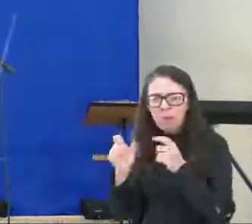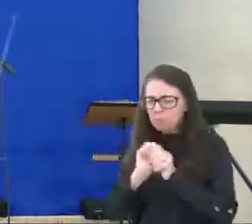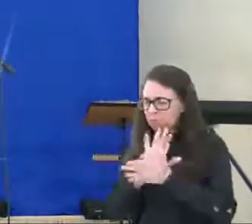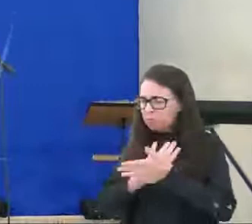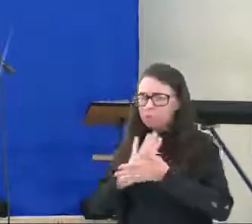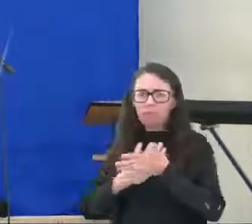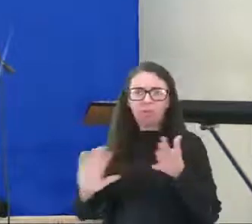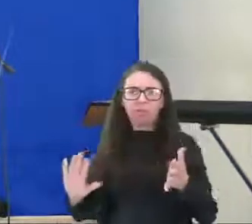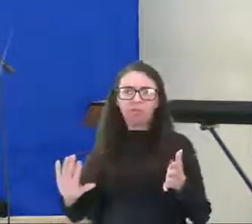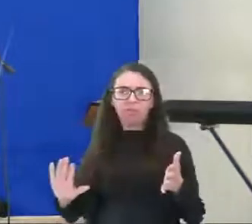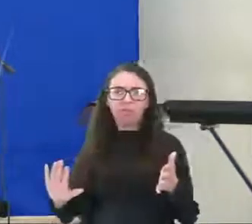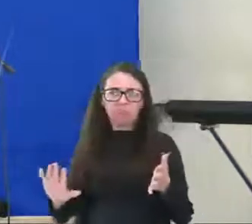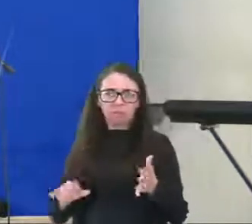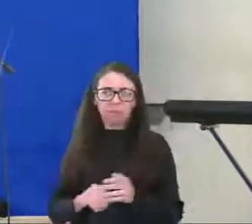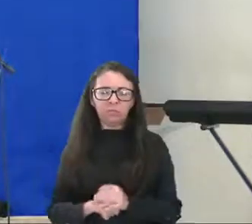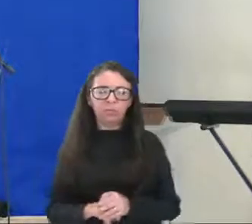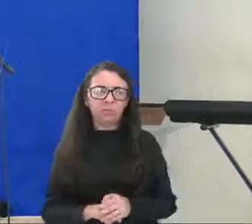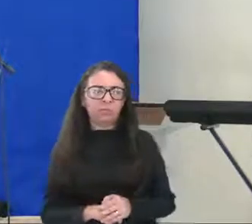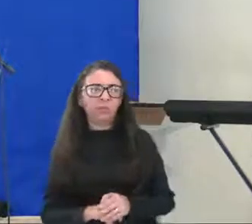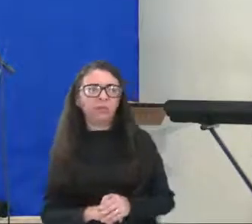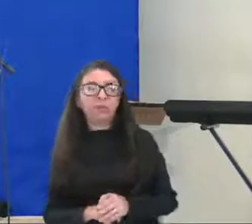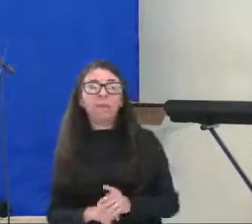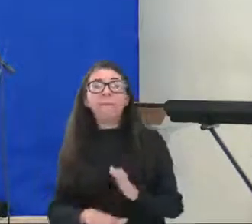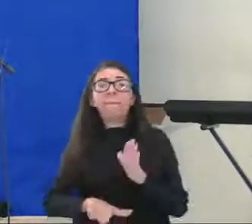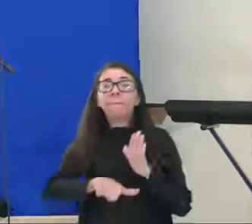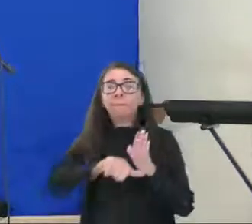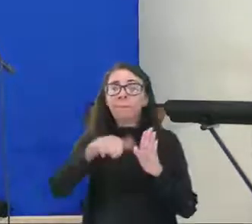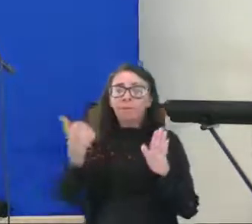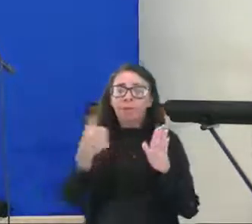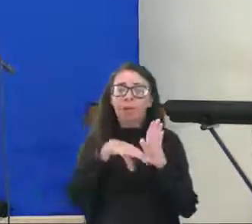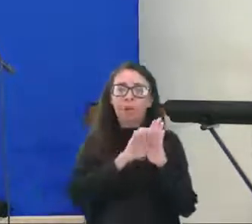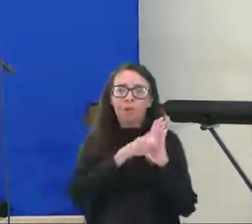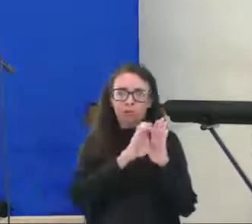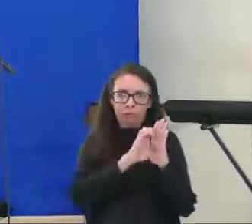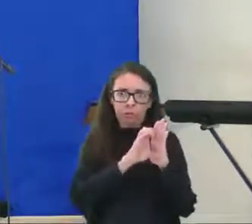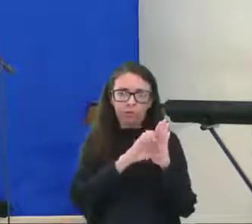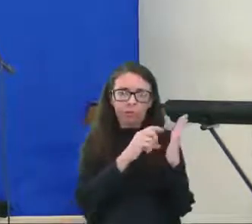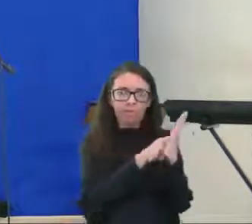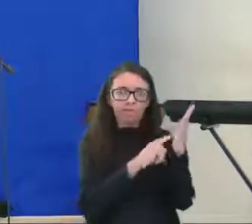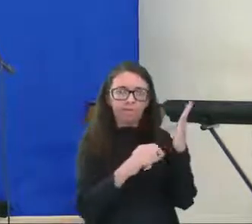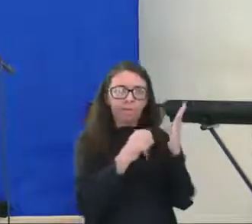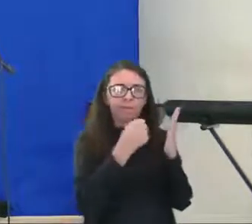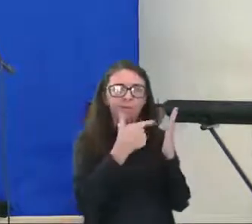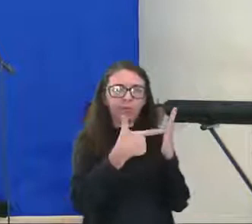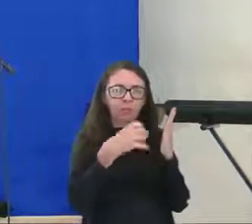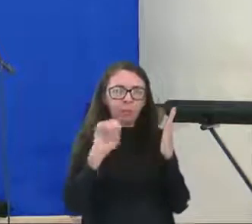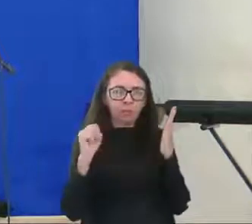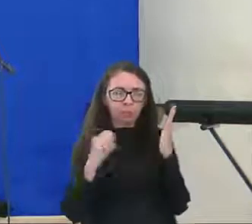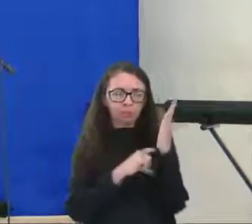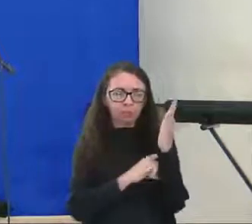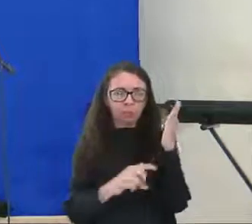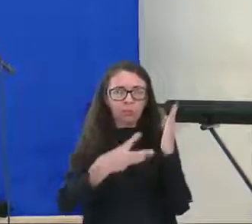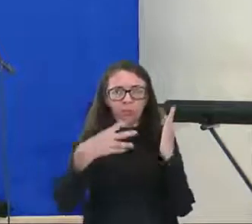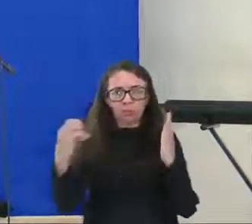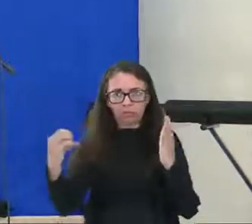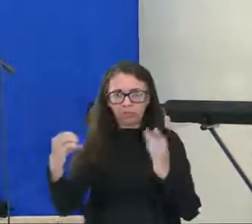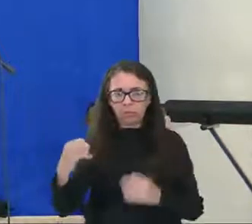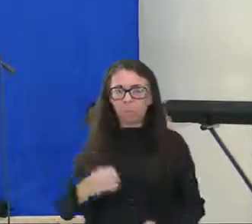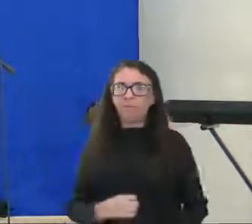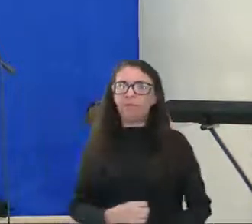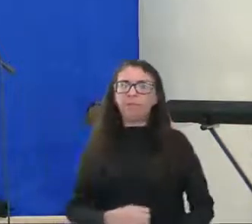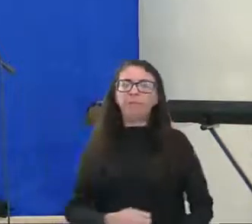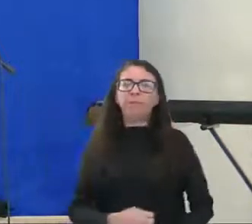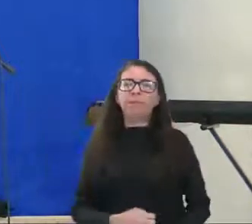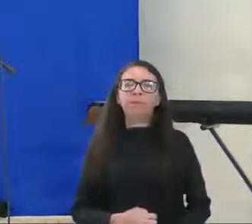28 ao 30. Então, 28. A uns estabeleceu Deus na igreja, primeiramente apóstolos, em segundo